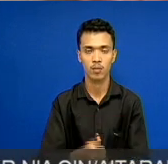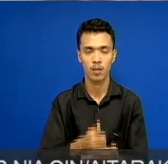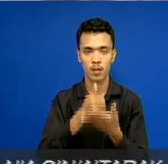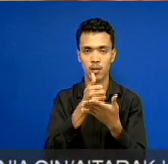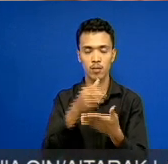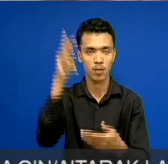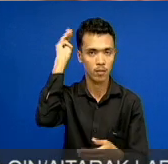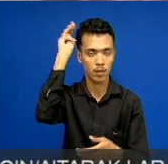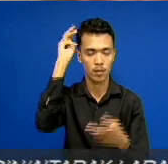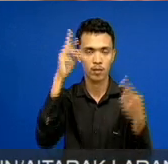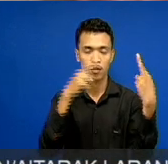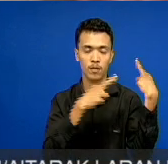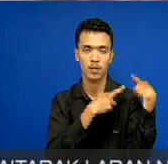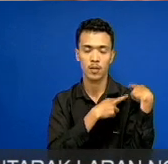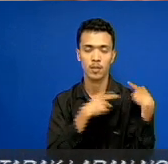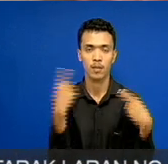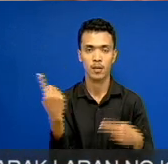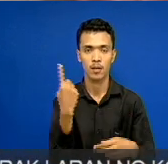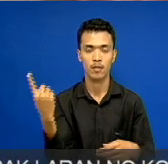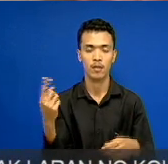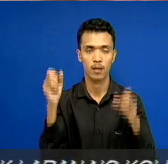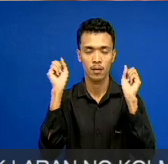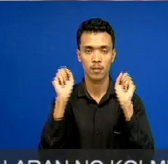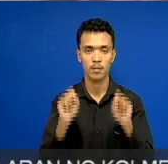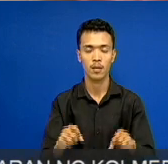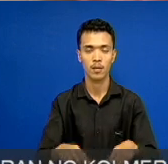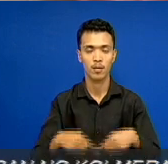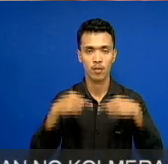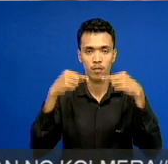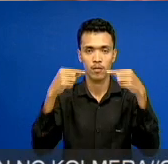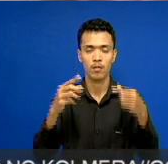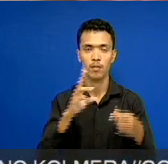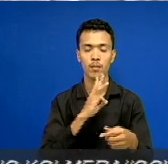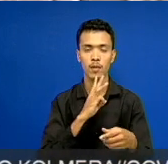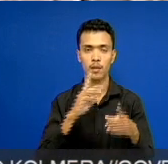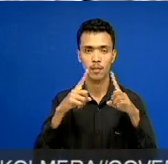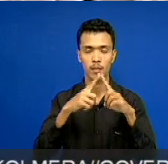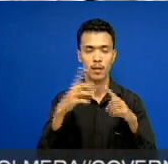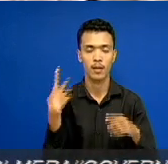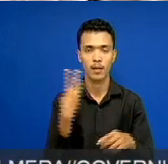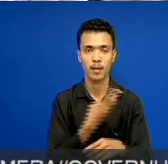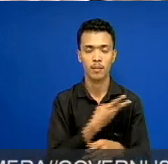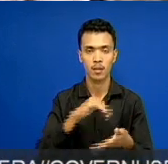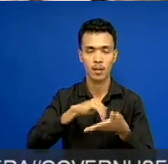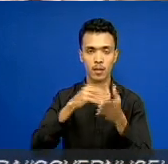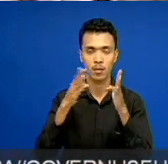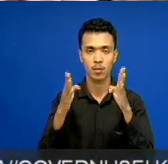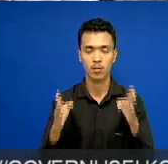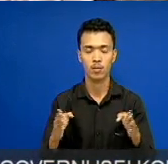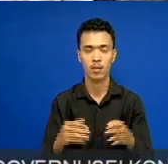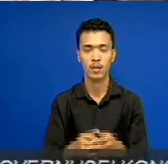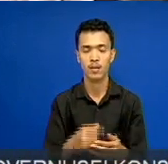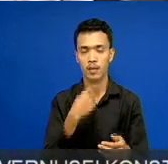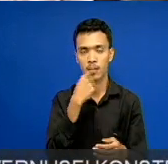ministério competente de Itlafati, Bele Calai, fo mos be Miami. Estudante Louza Maria